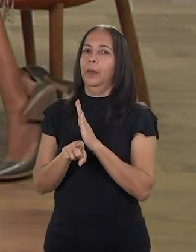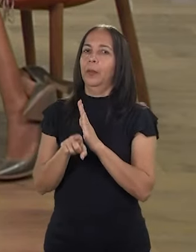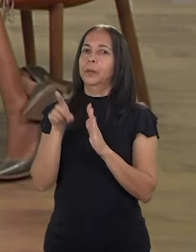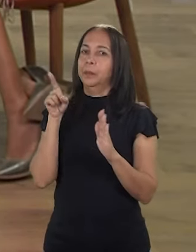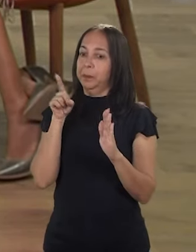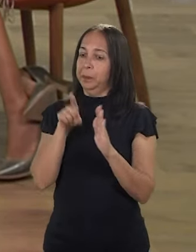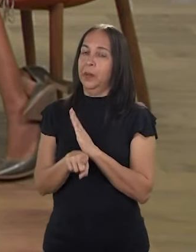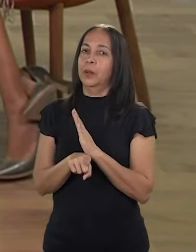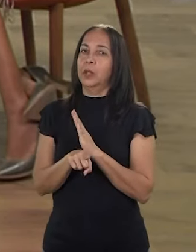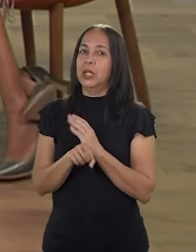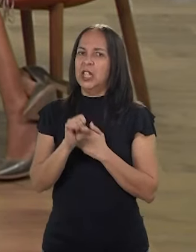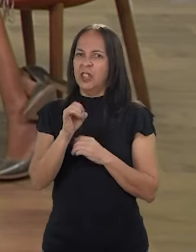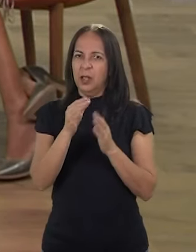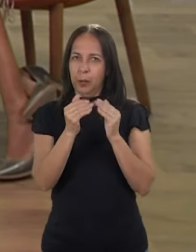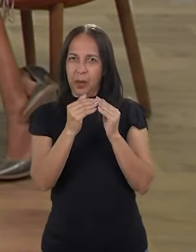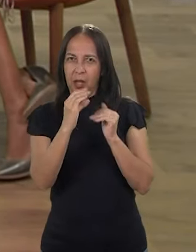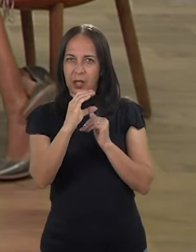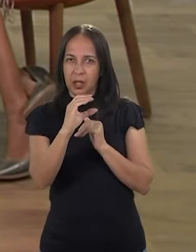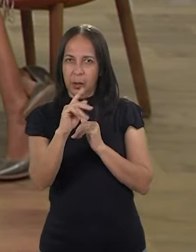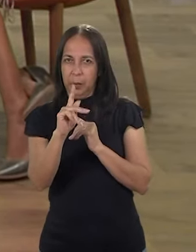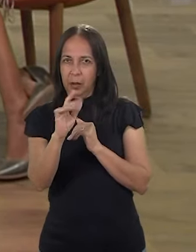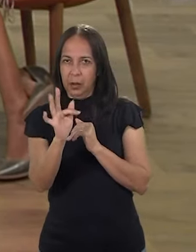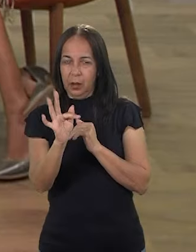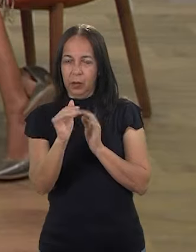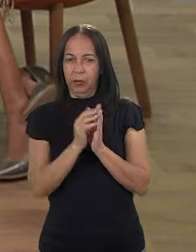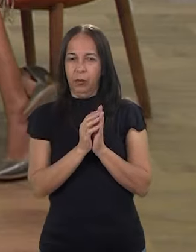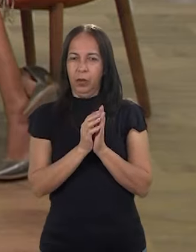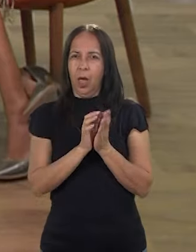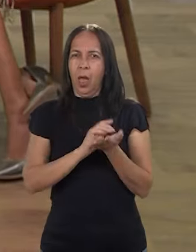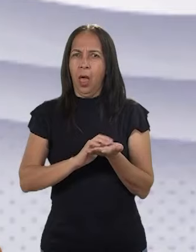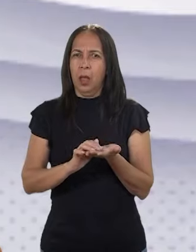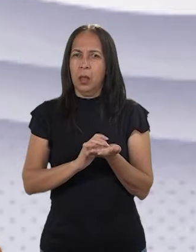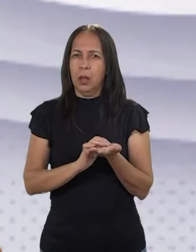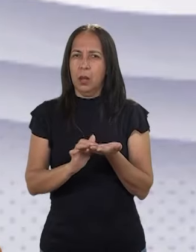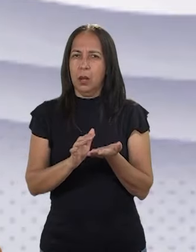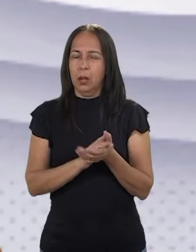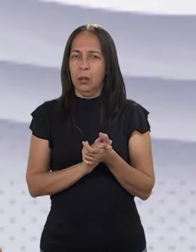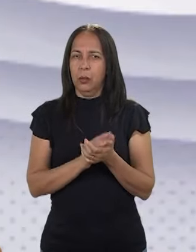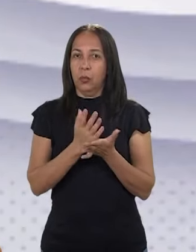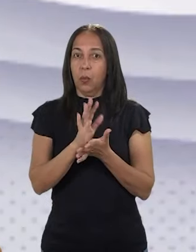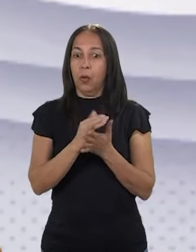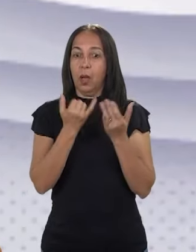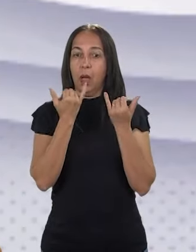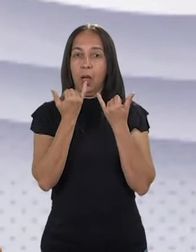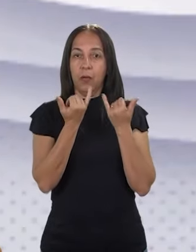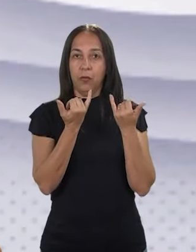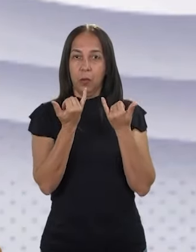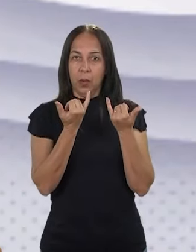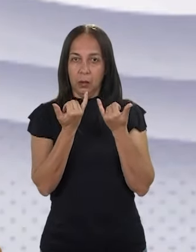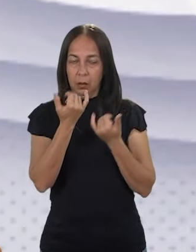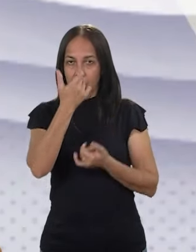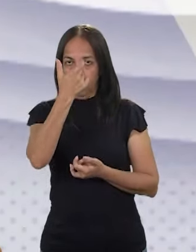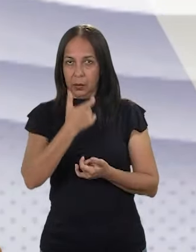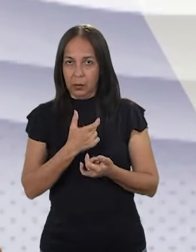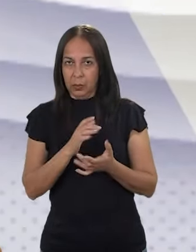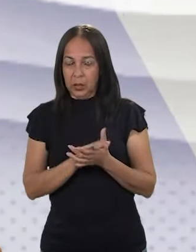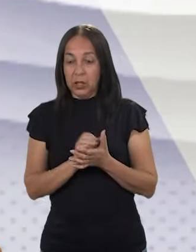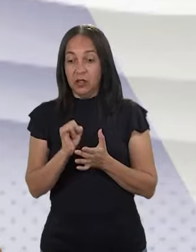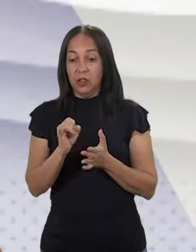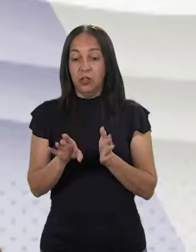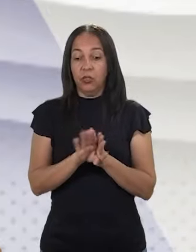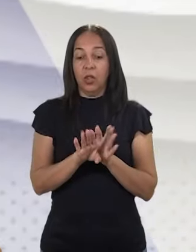questionem não parem de questionar se pediram um CP se pedi um um endereço se pedi qualquer dado pessoal questionem né